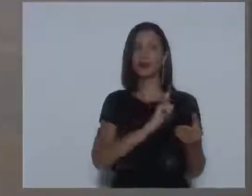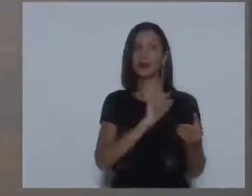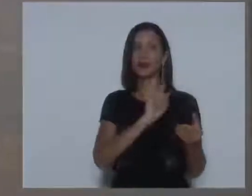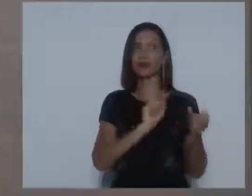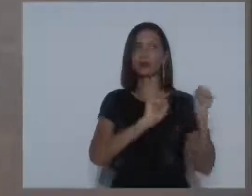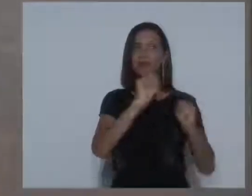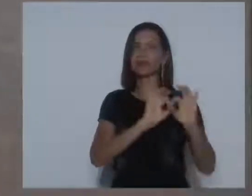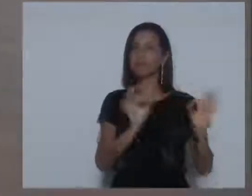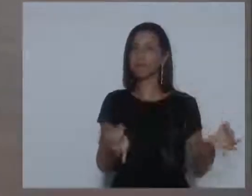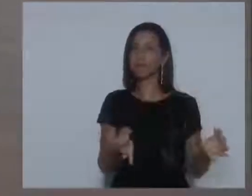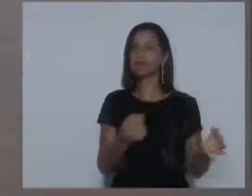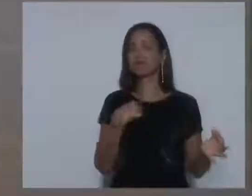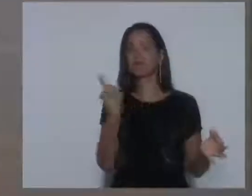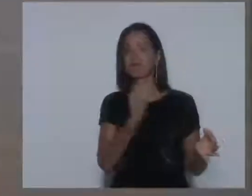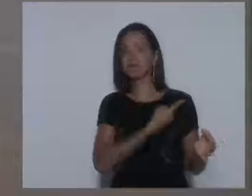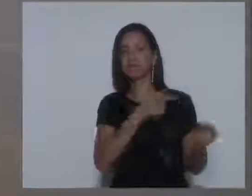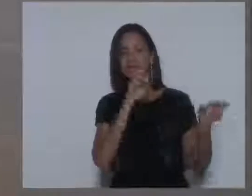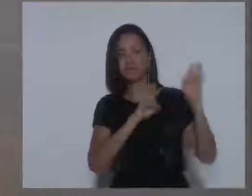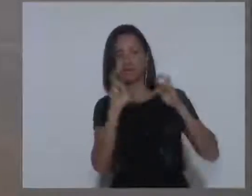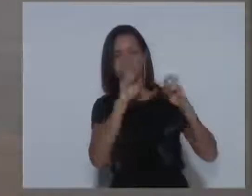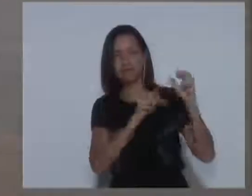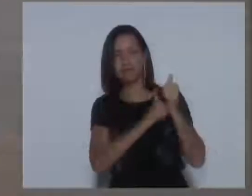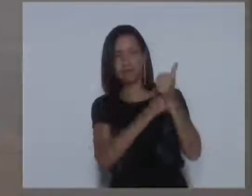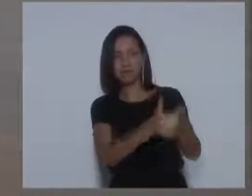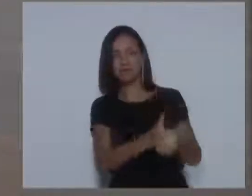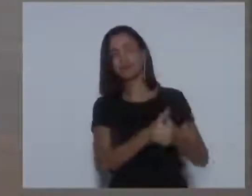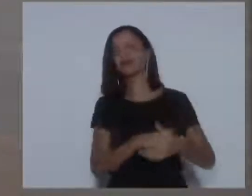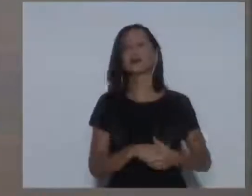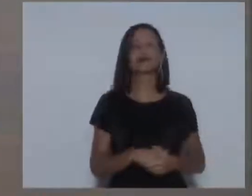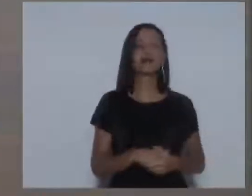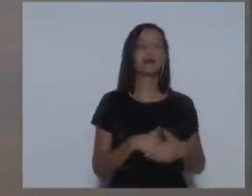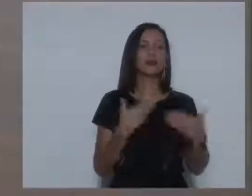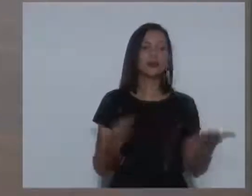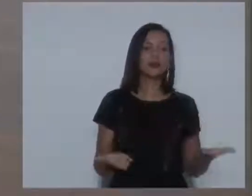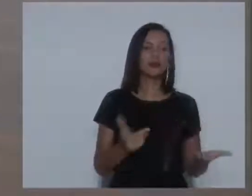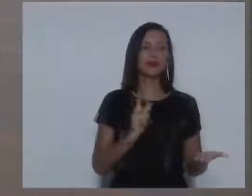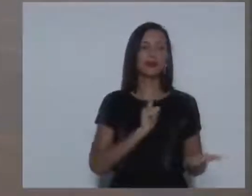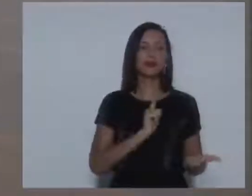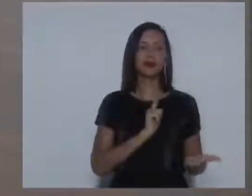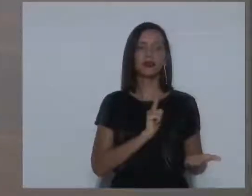empresa simples, a gente está de olho, estamos acompanhando. E